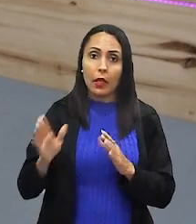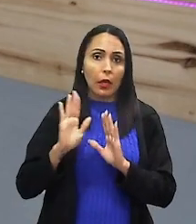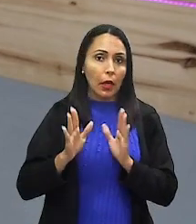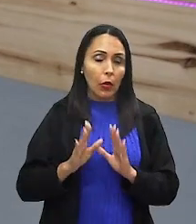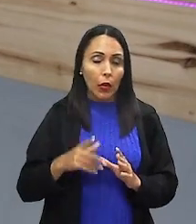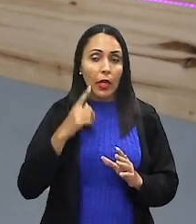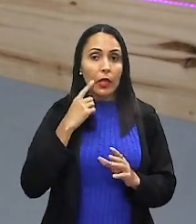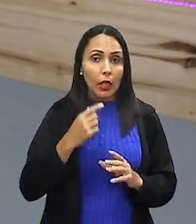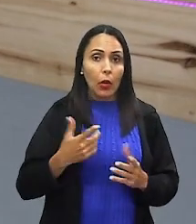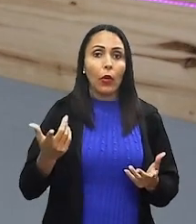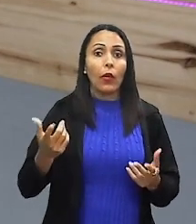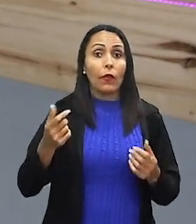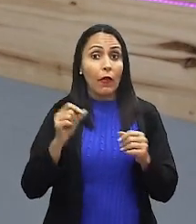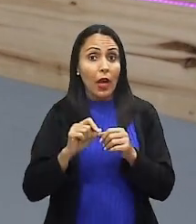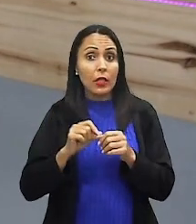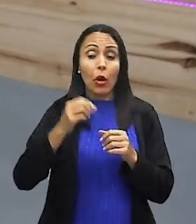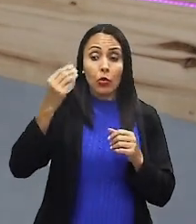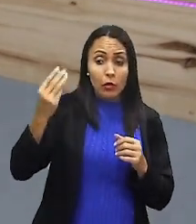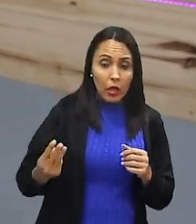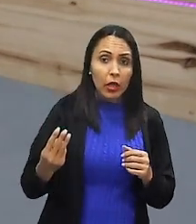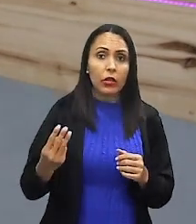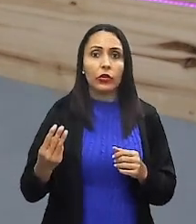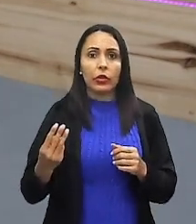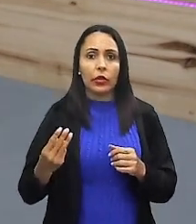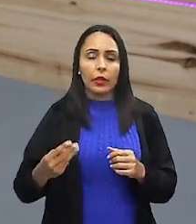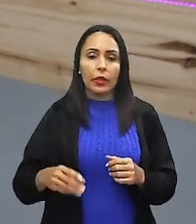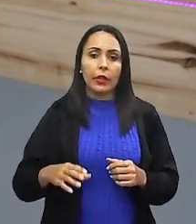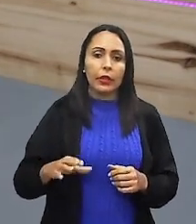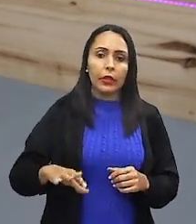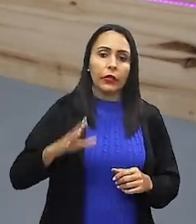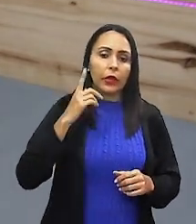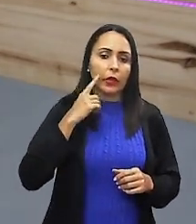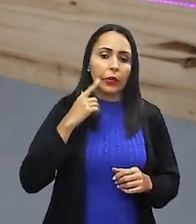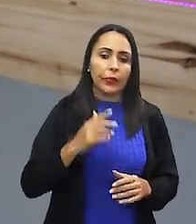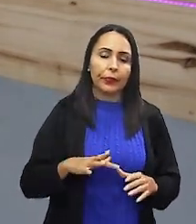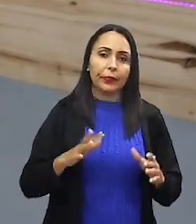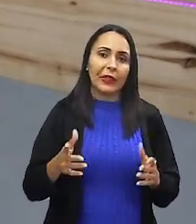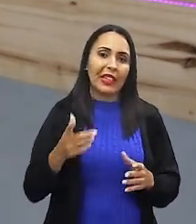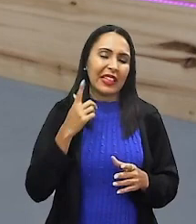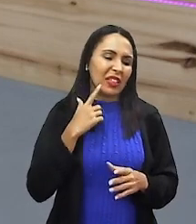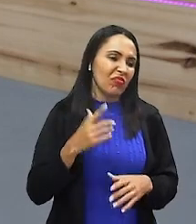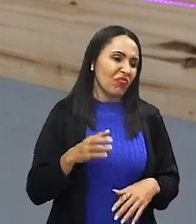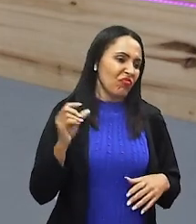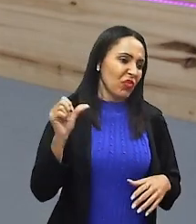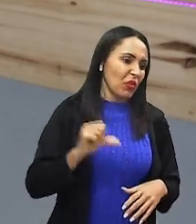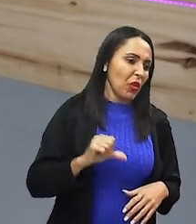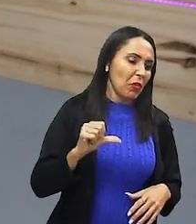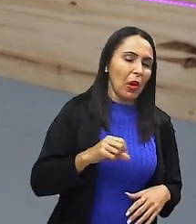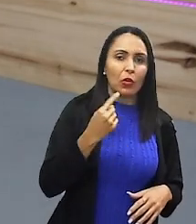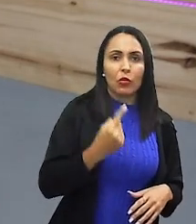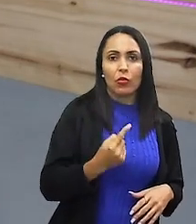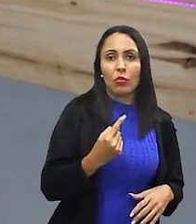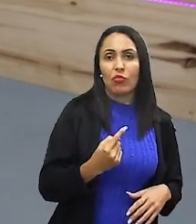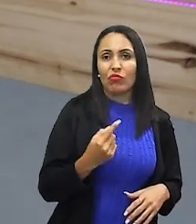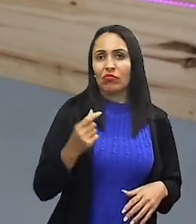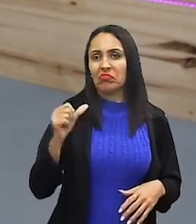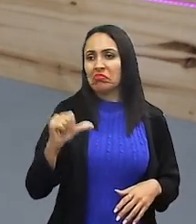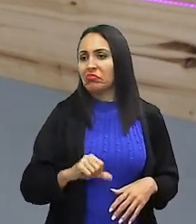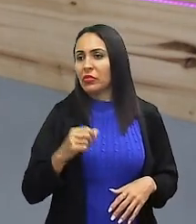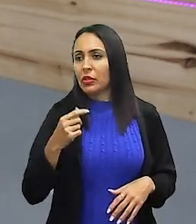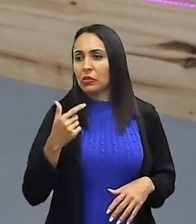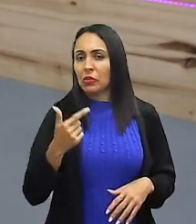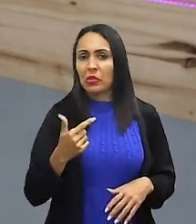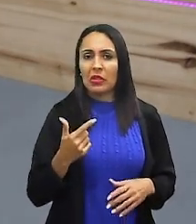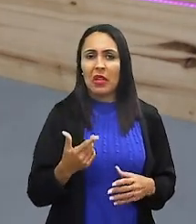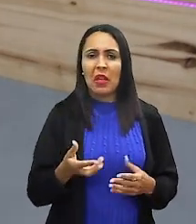Termine. Faça um 3. Não venham com aquela história, André, eu me dei mal no 1, me dei mal no 2. Para que eu vou fazer